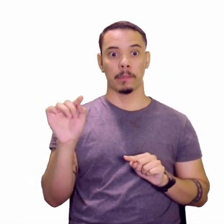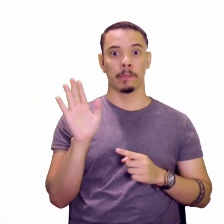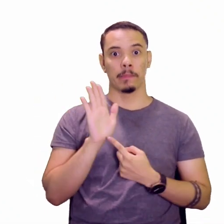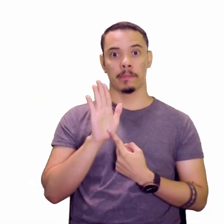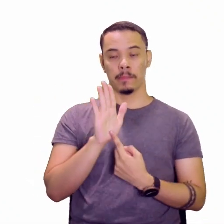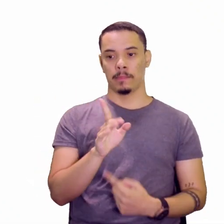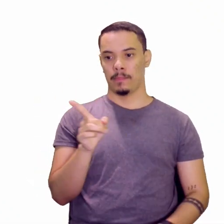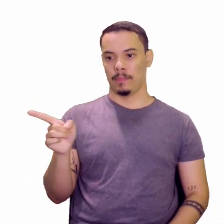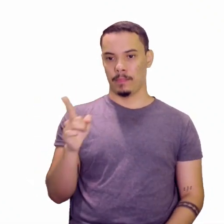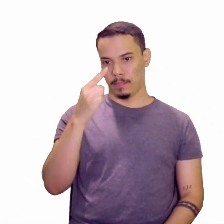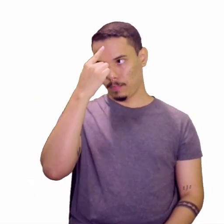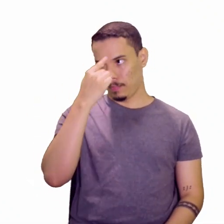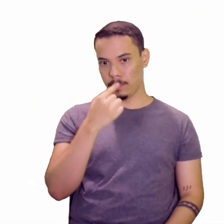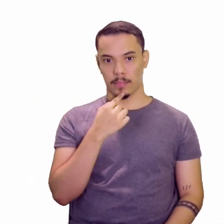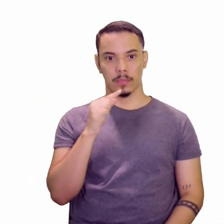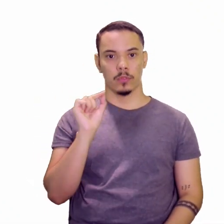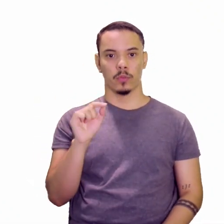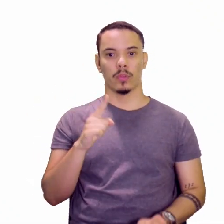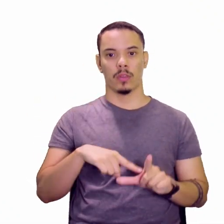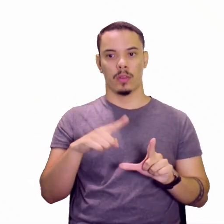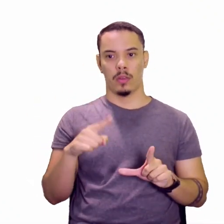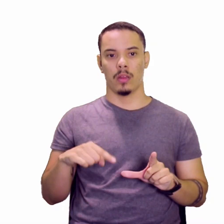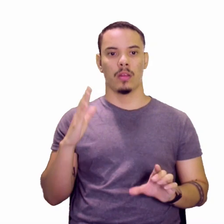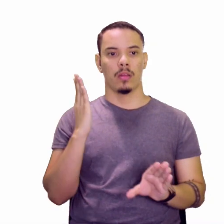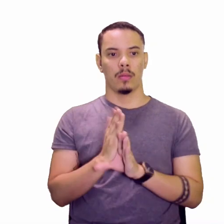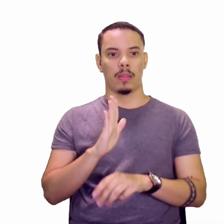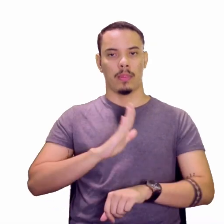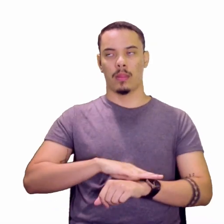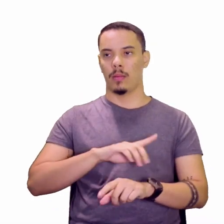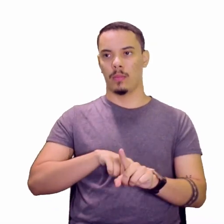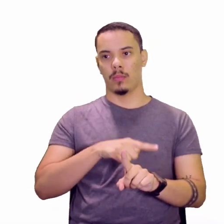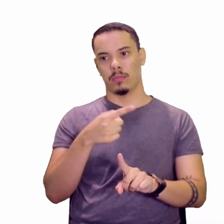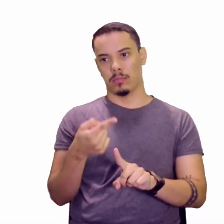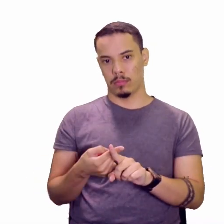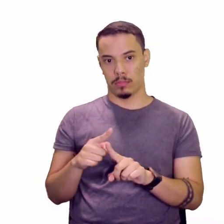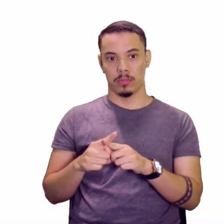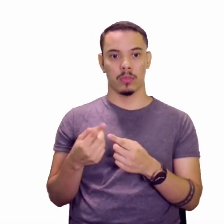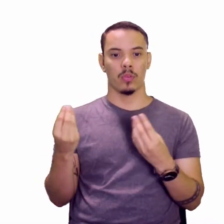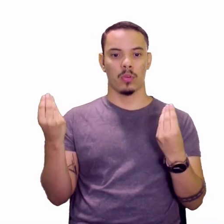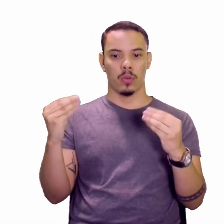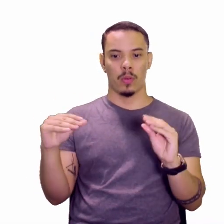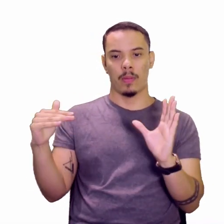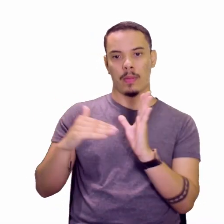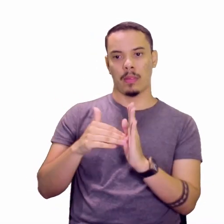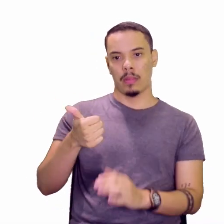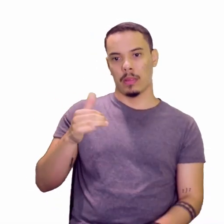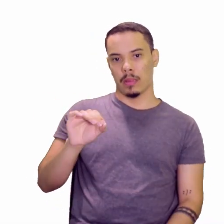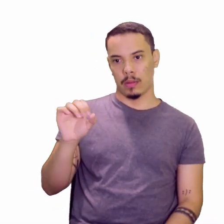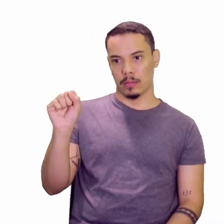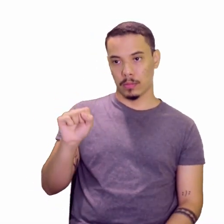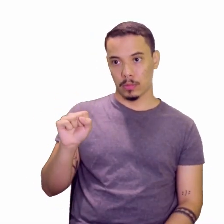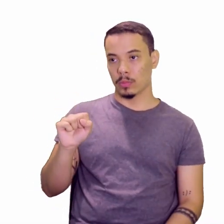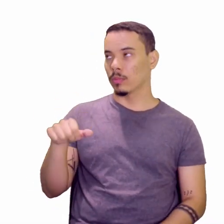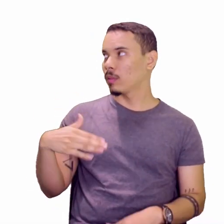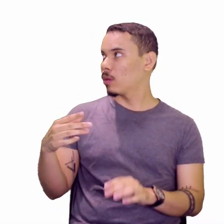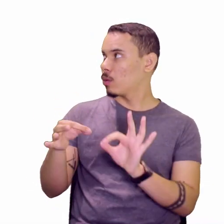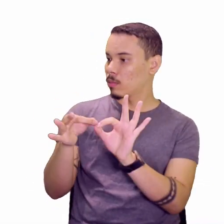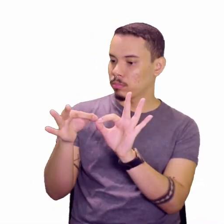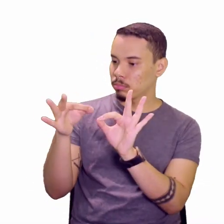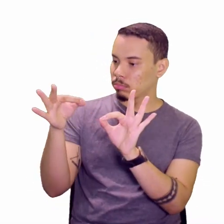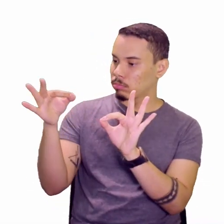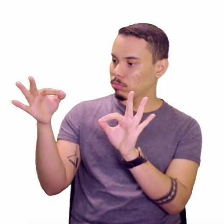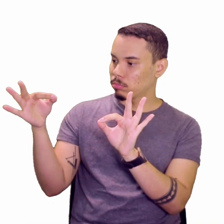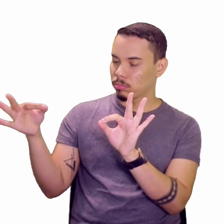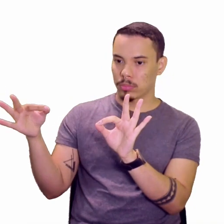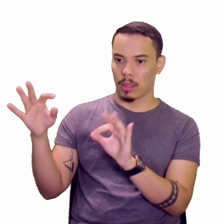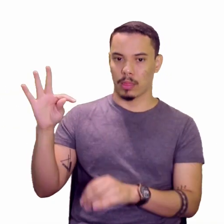figura representa o gráfico da distância em função do tempo. Só que aí colocou até 10 segundos, né? A distância